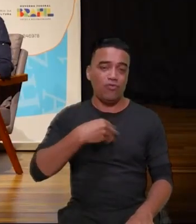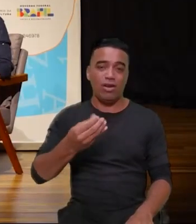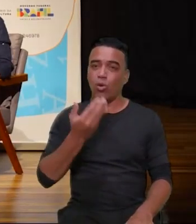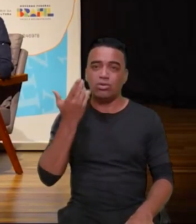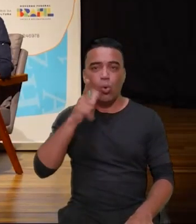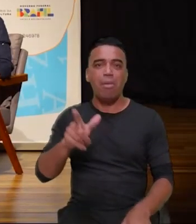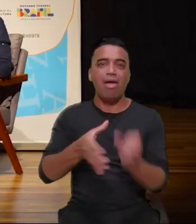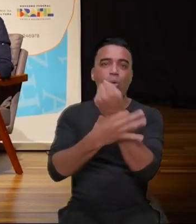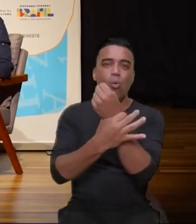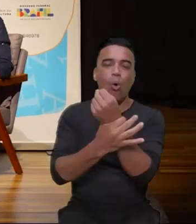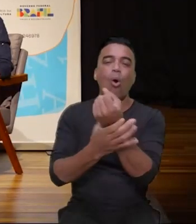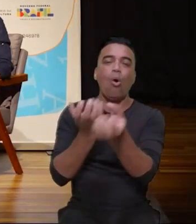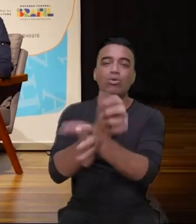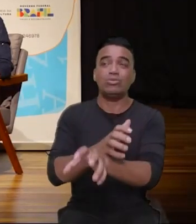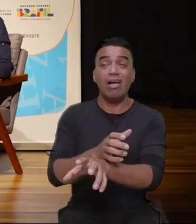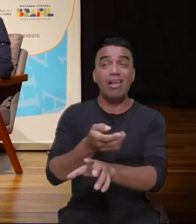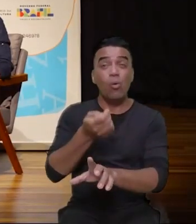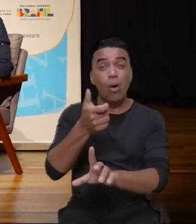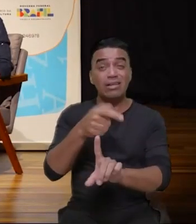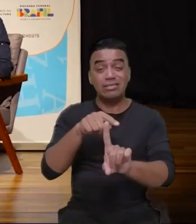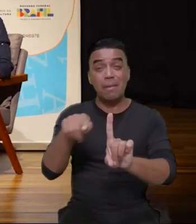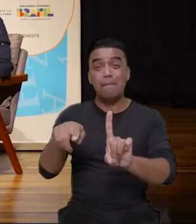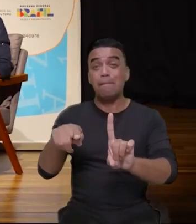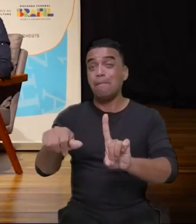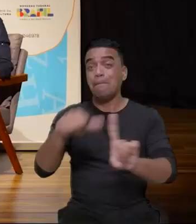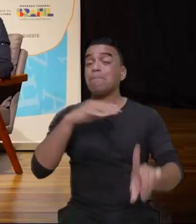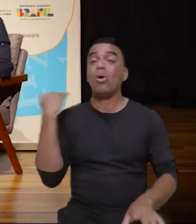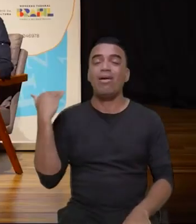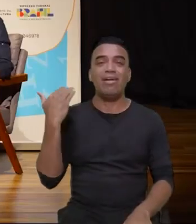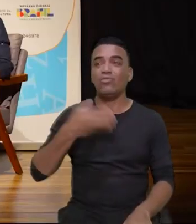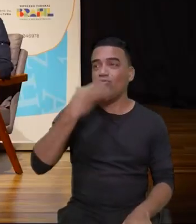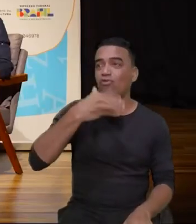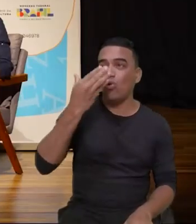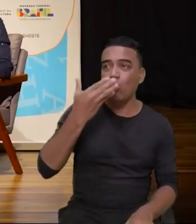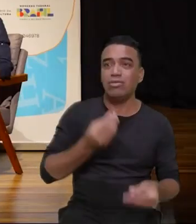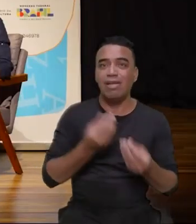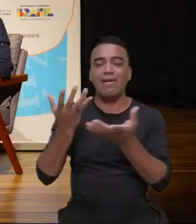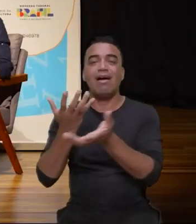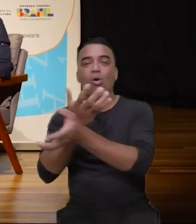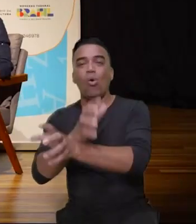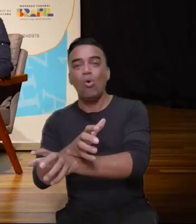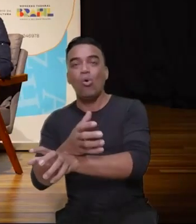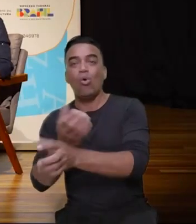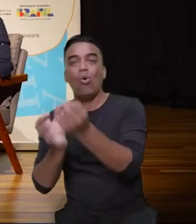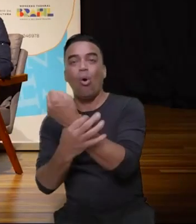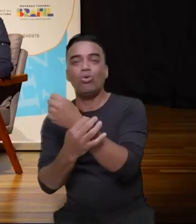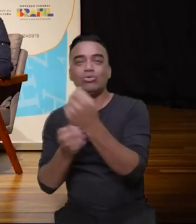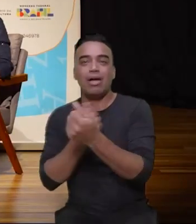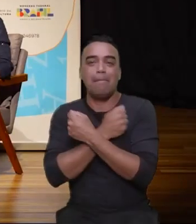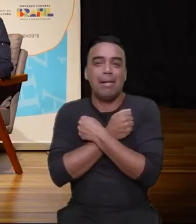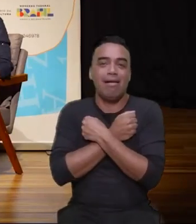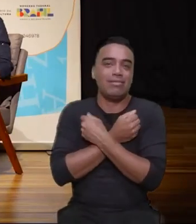que ela está morrendo, ela pensa que não vai levar nem a fruta, nem o abraço do pai ao filho.